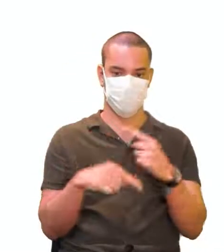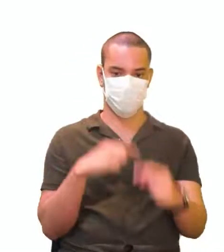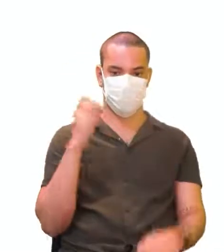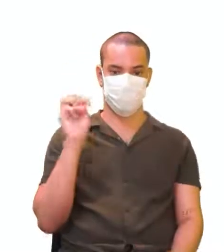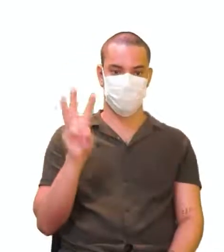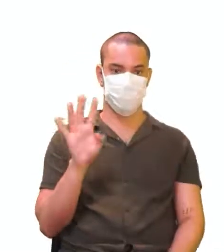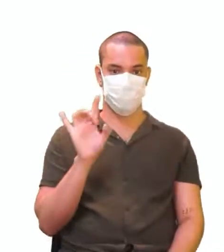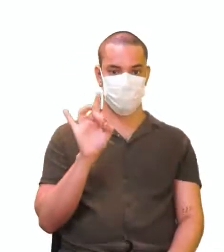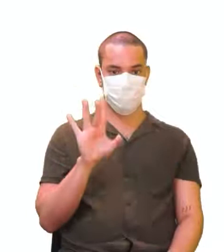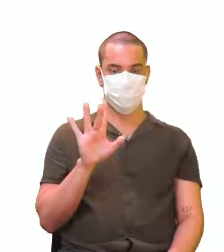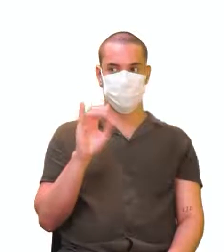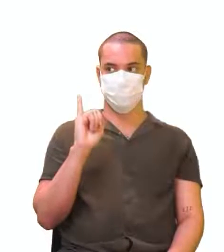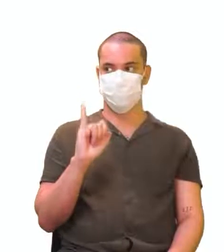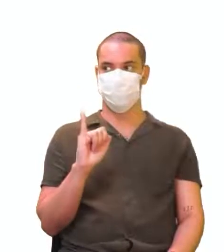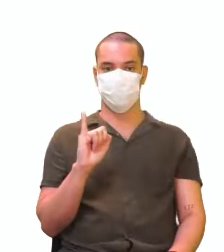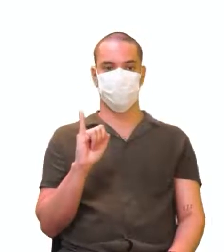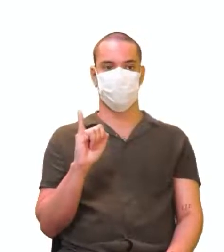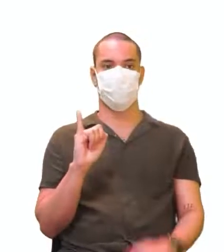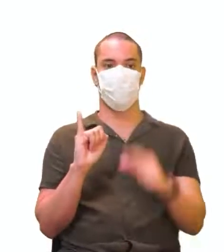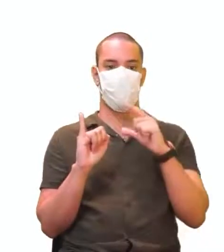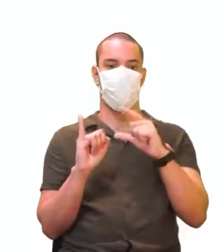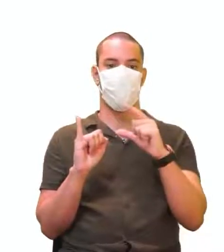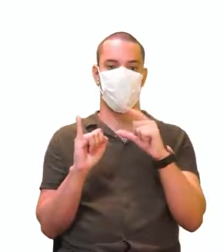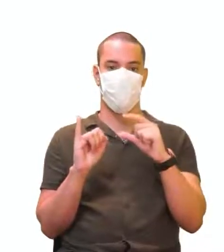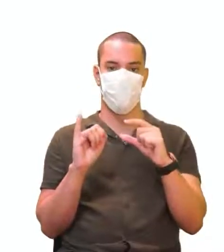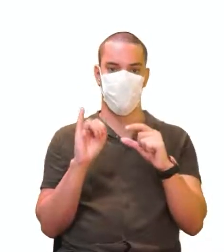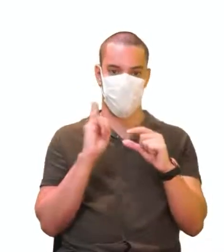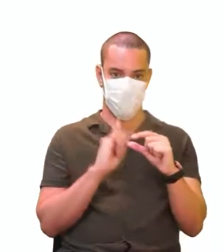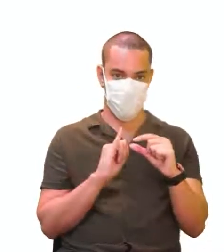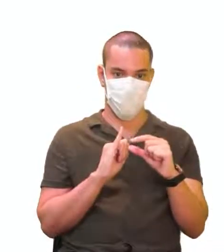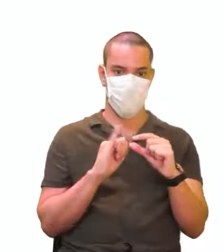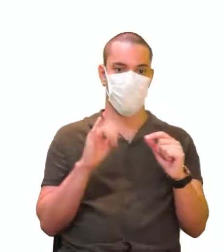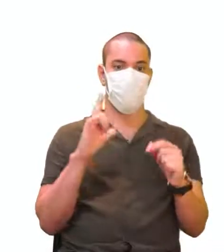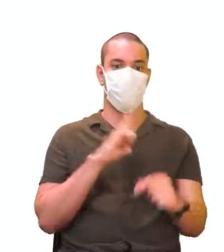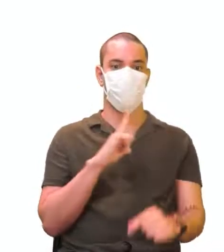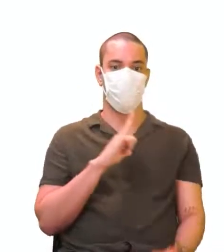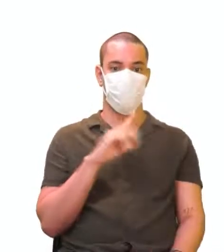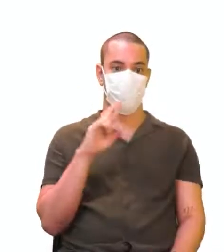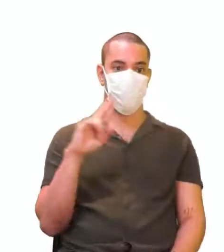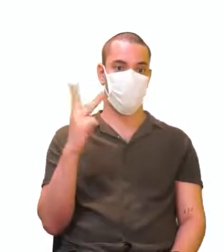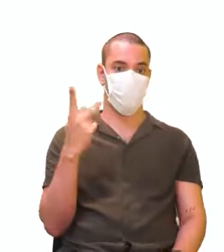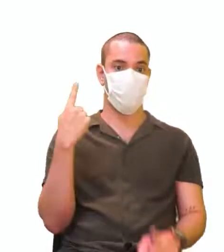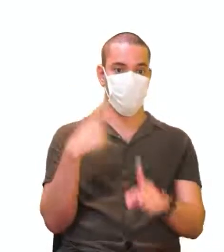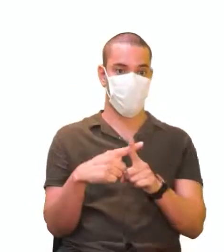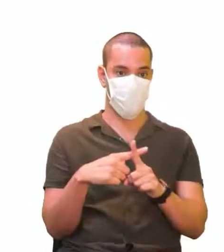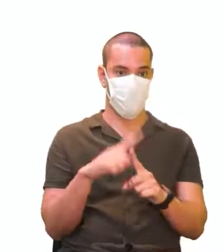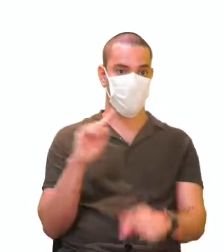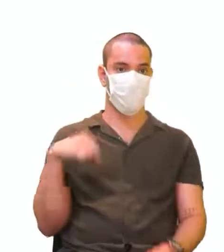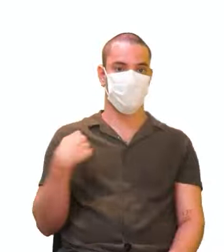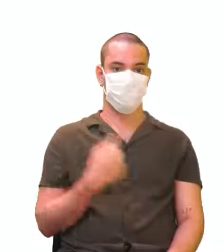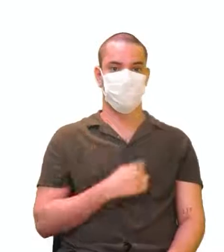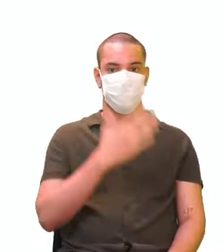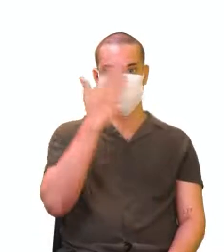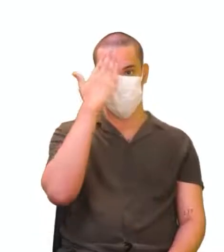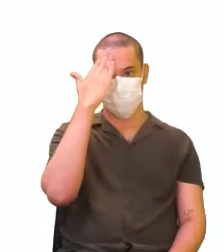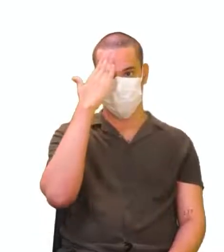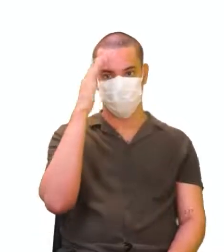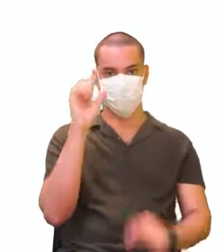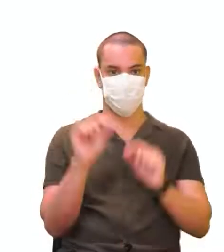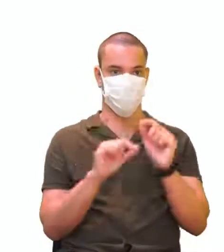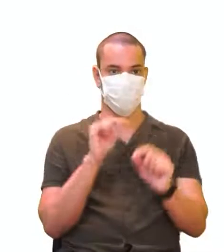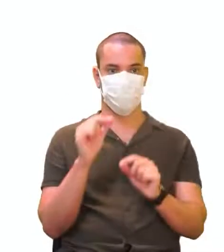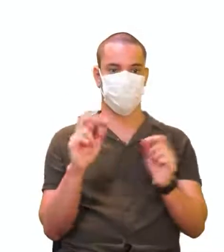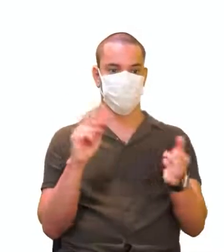indivíduo 3, ele é isão azão, Izinho. Como ele tem fator RH positivo, aqui ele pode ser